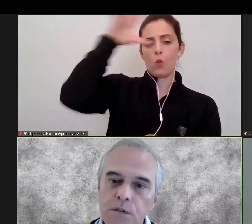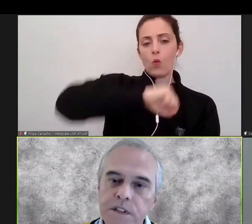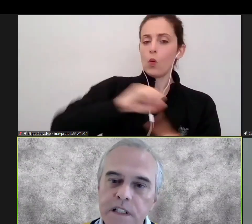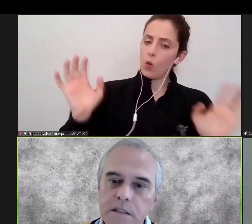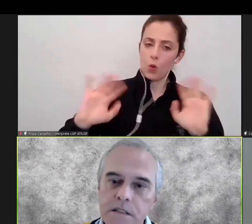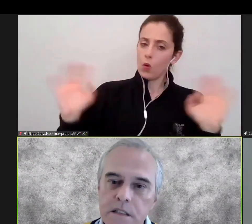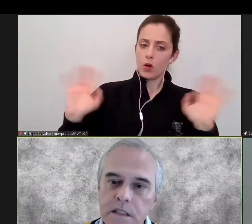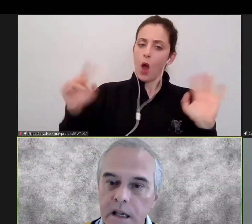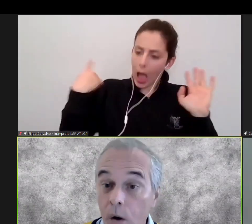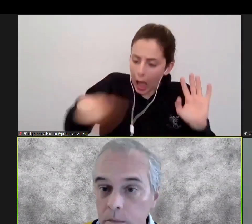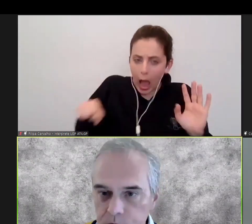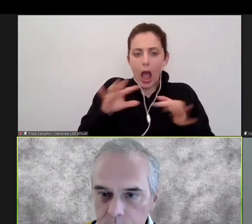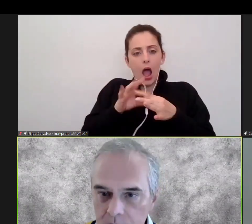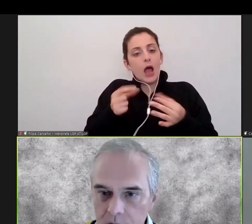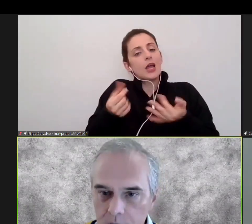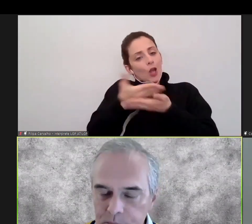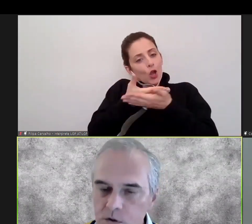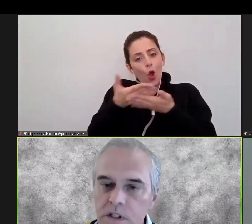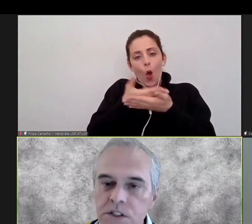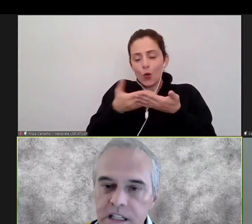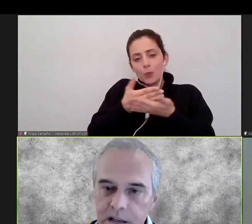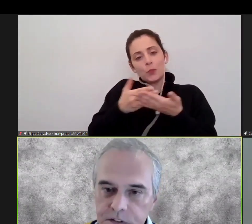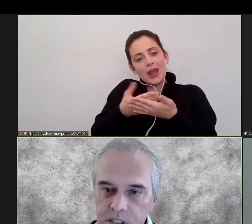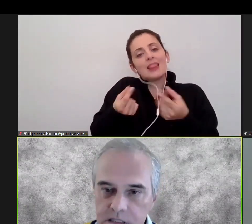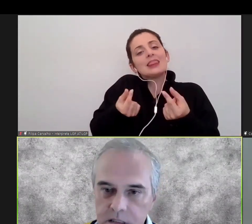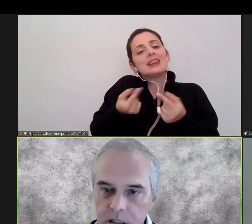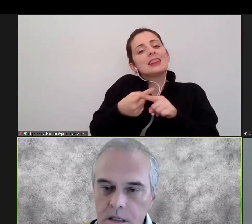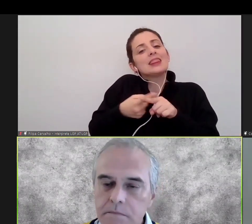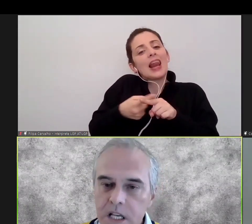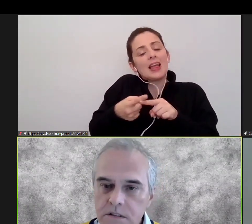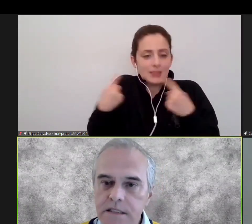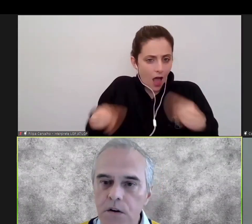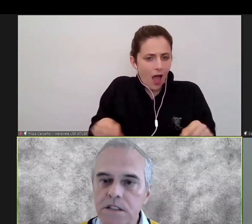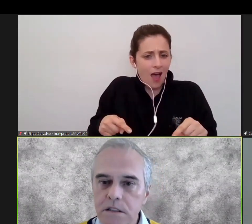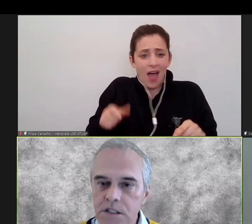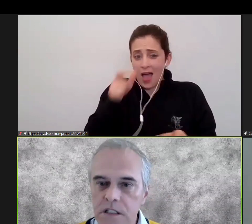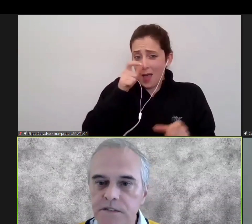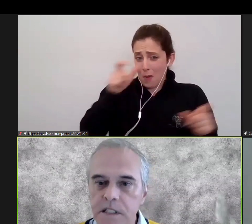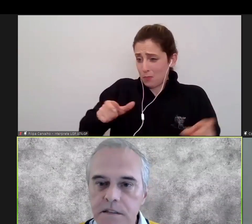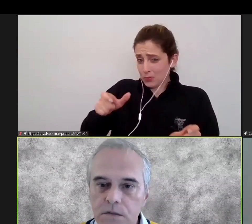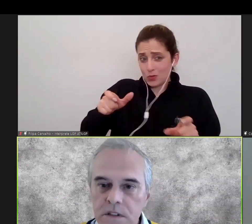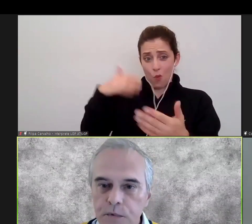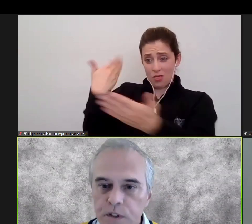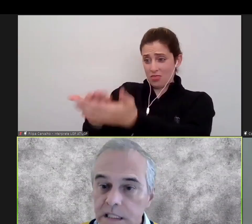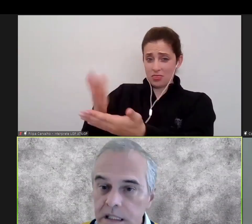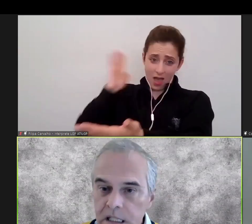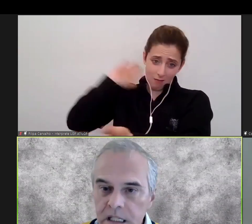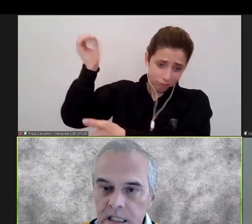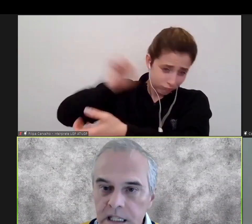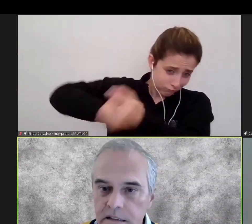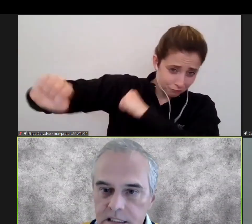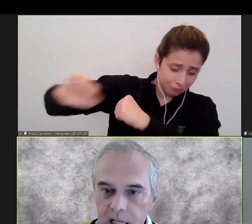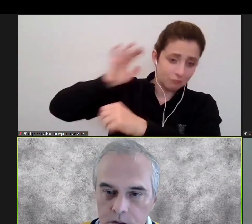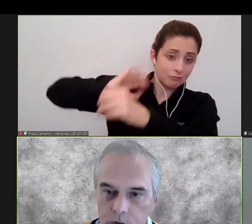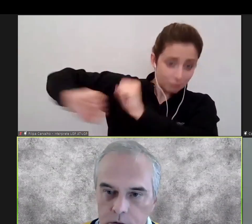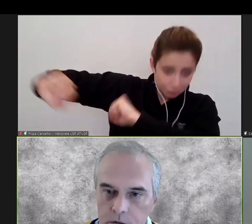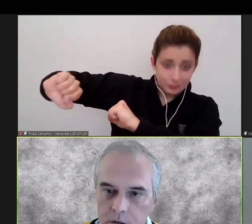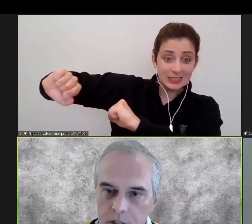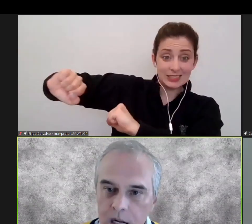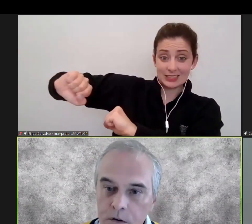importante envolvida nisso daqui, é óbvio. A pessoa que escraviza, mesmo nessa ótica da escravização contemporânea, ela